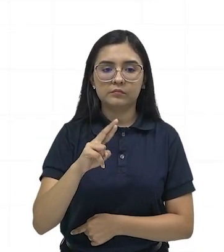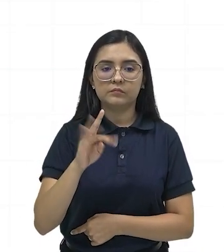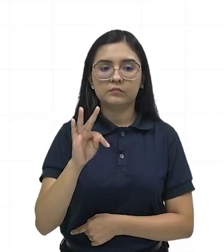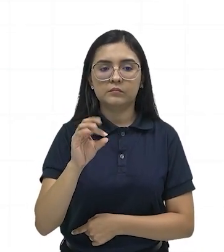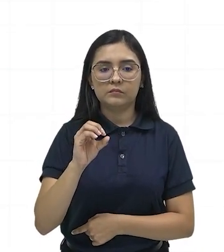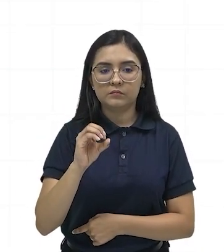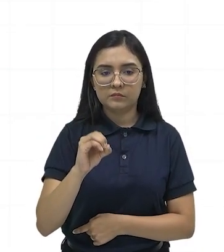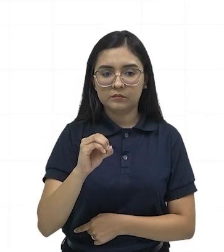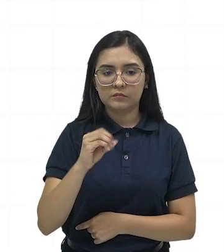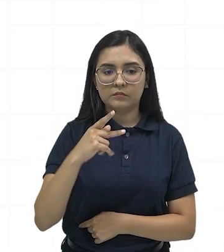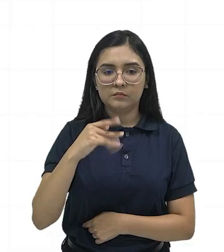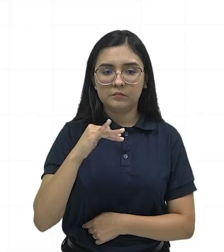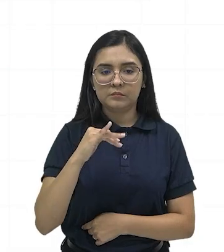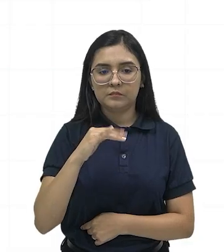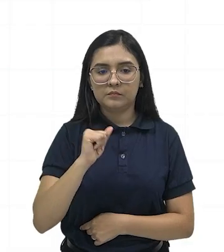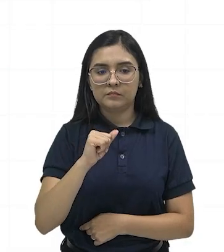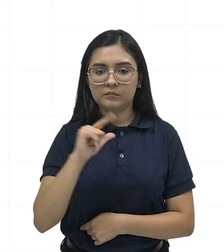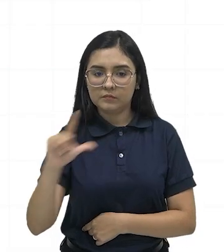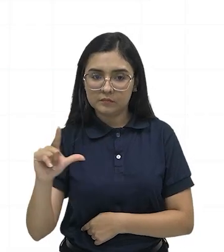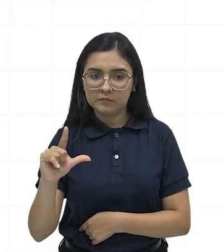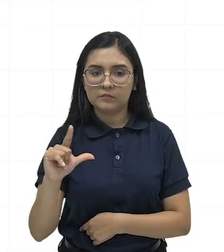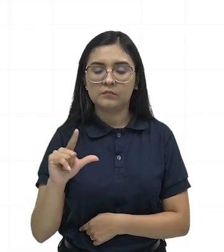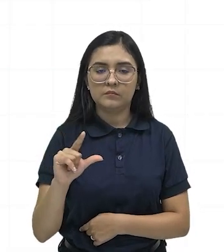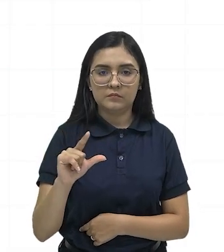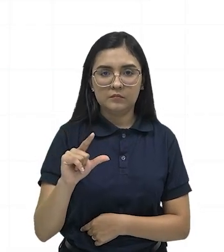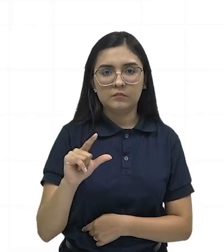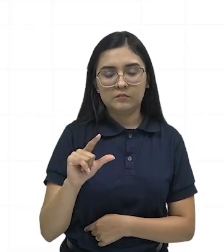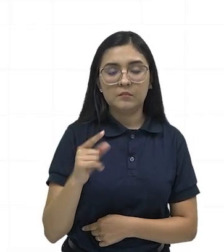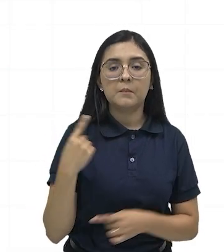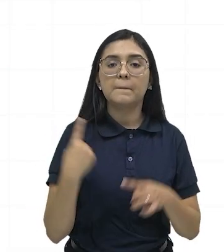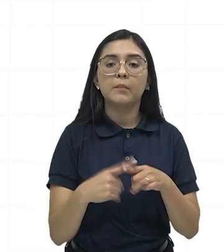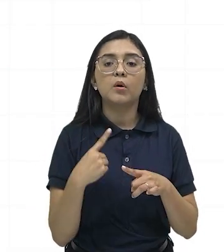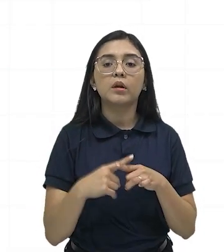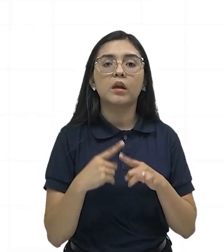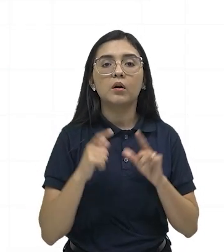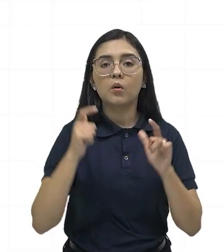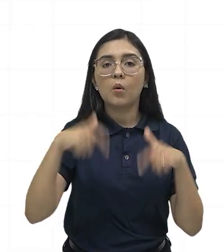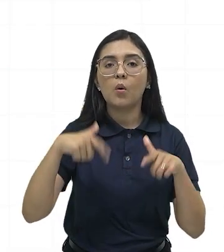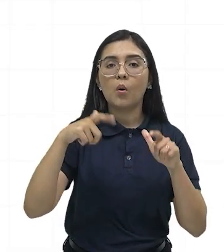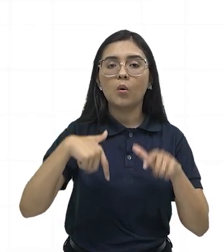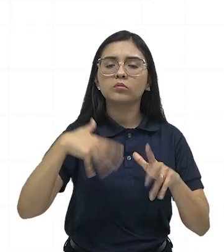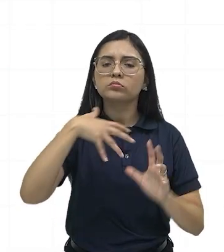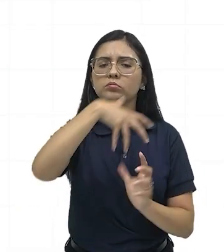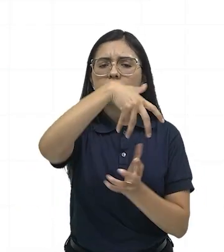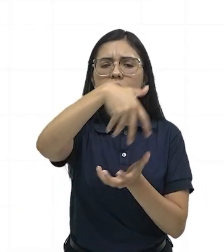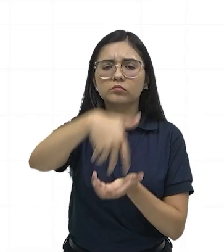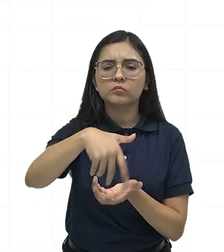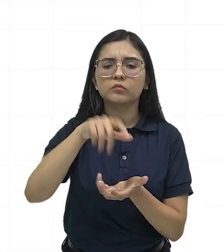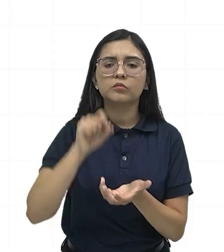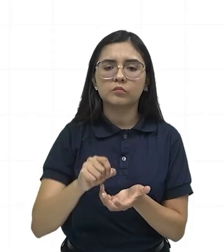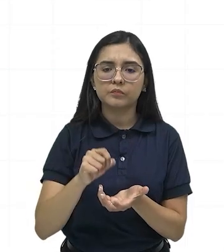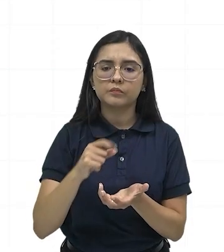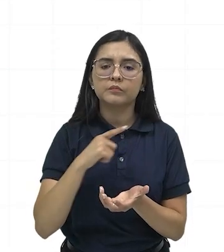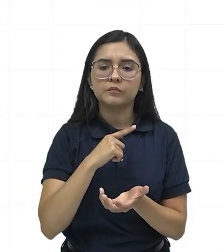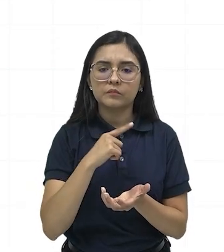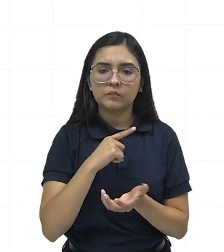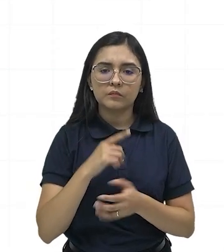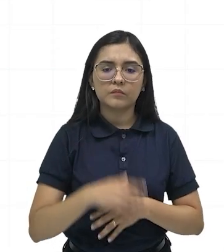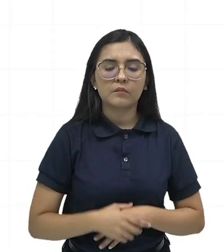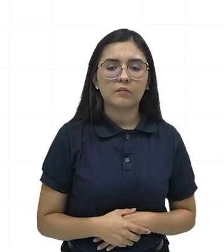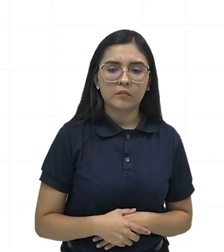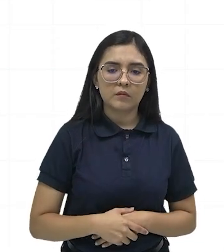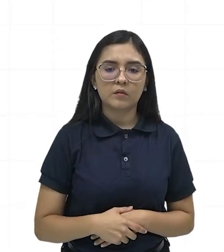esse nome tropical ou intertropical porque ela está localizada entre os